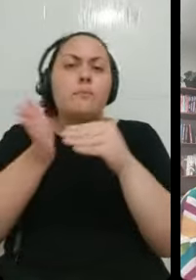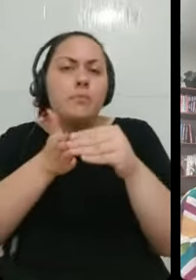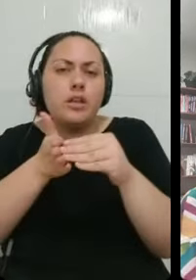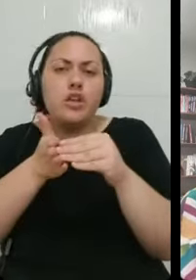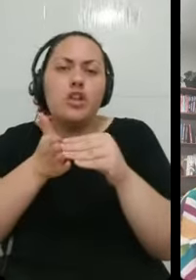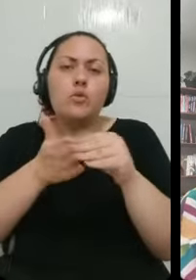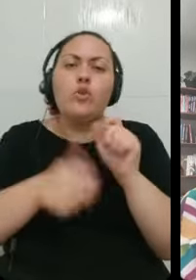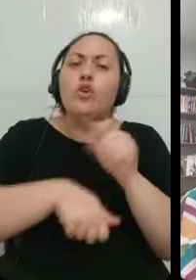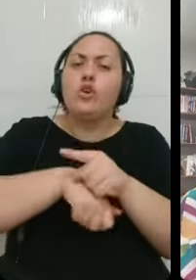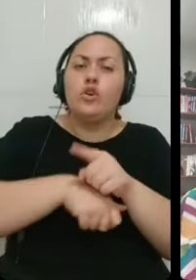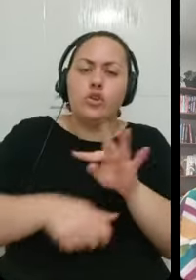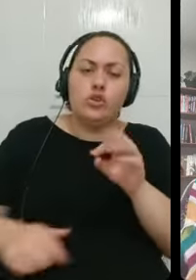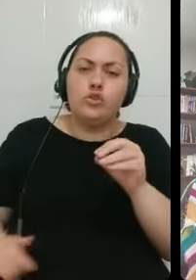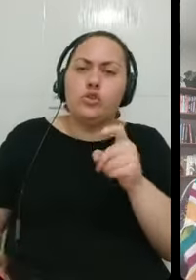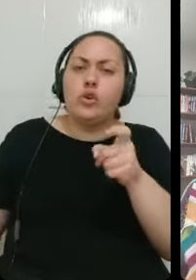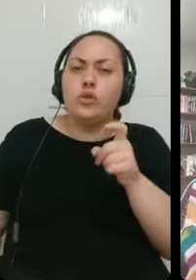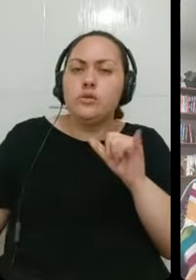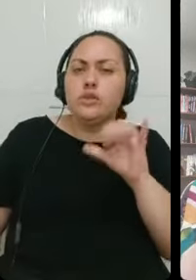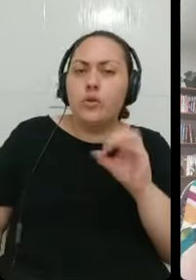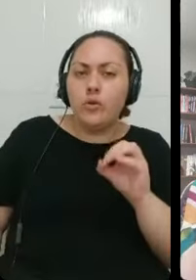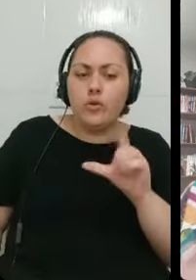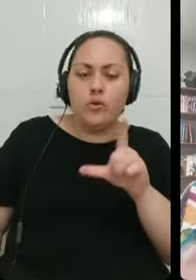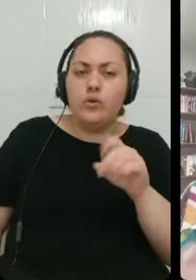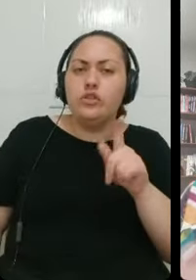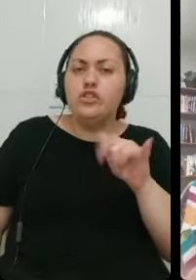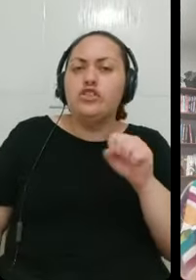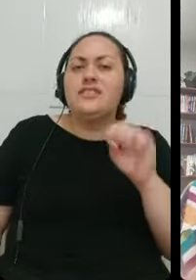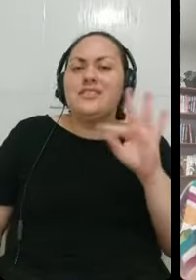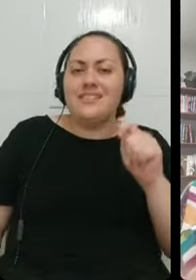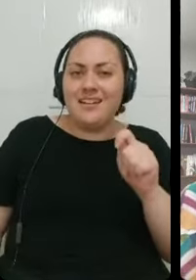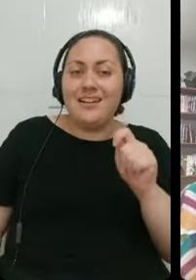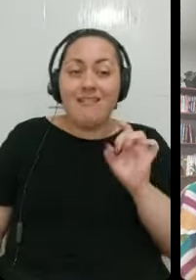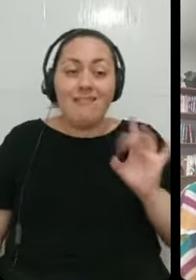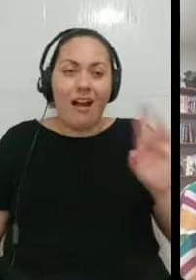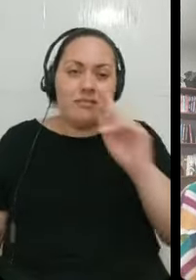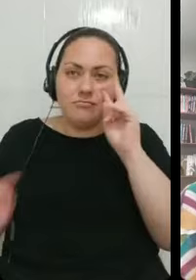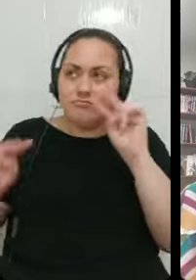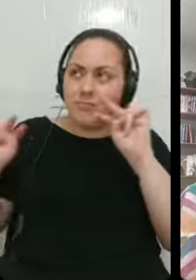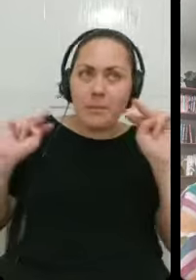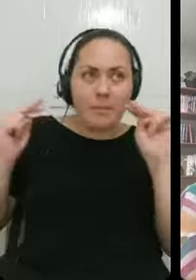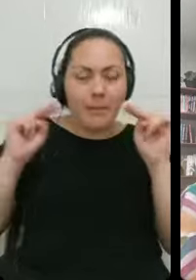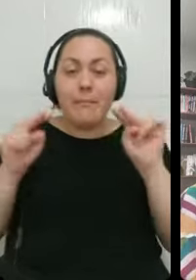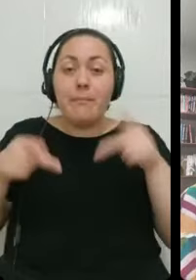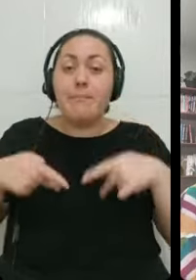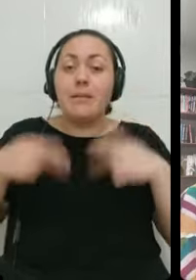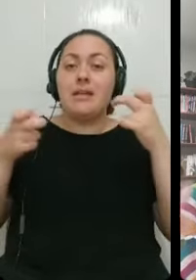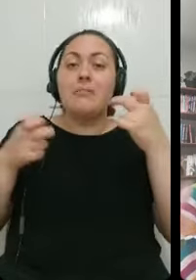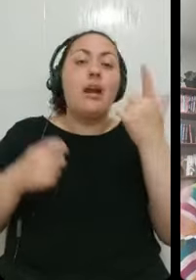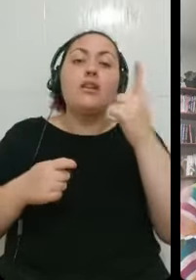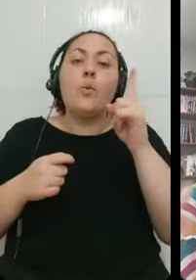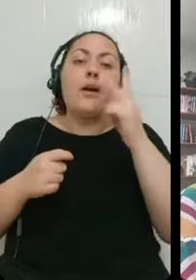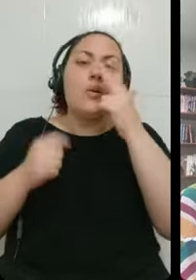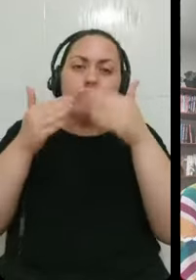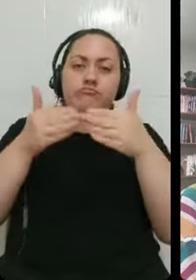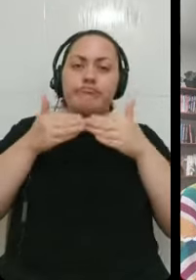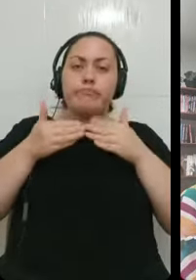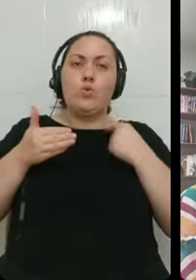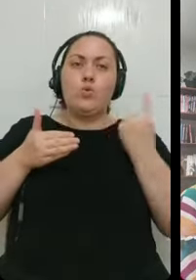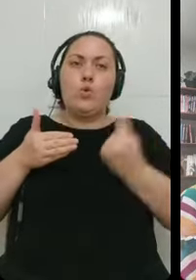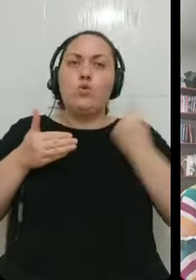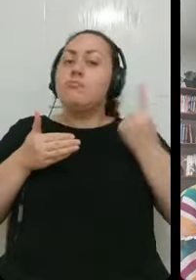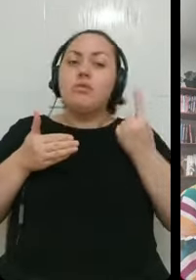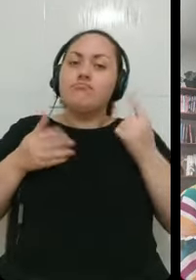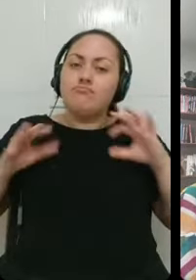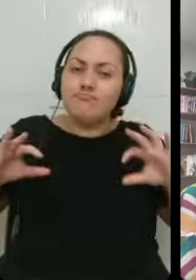bem importante, não ficando cada um na sua bolha, né. Então, podendo olhar